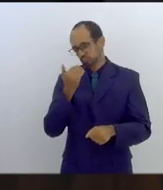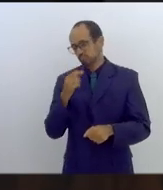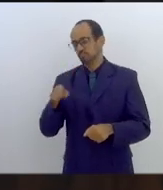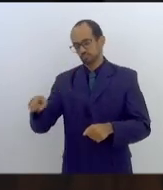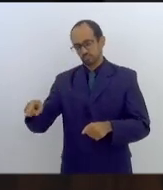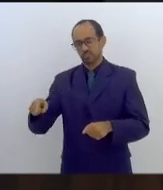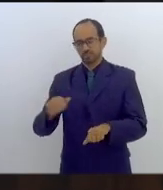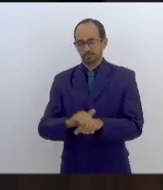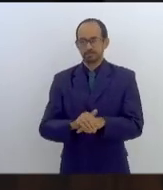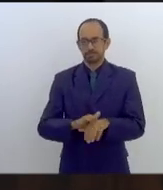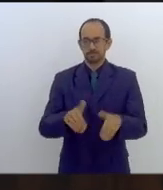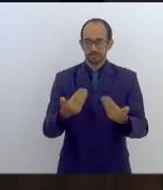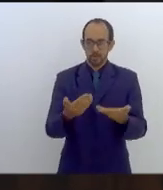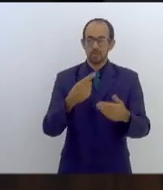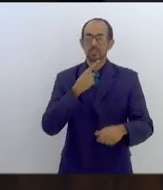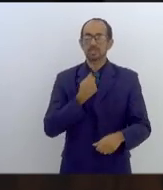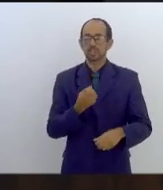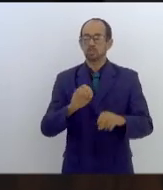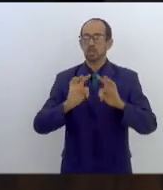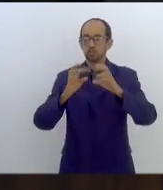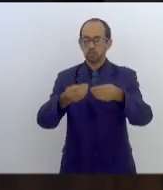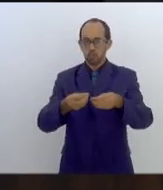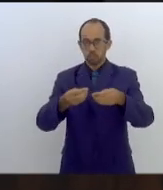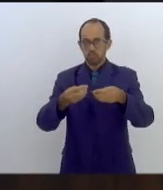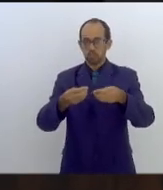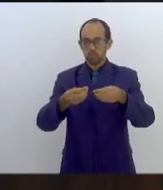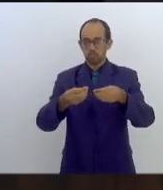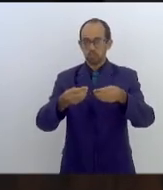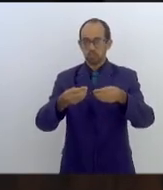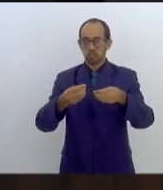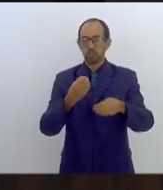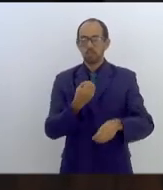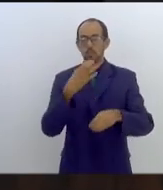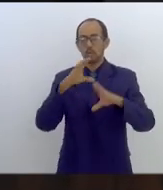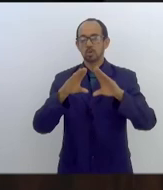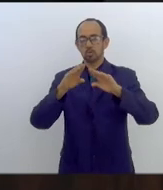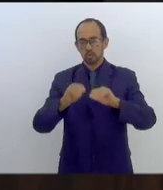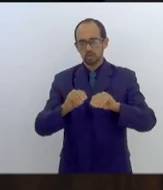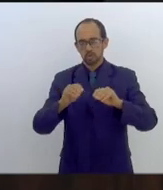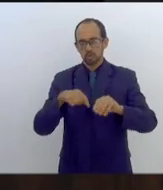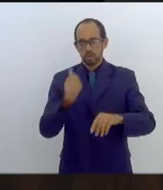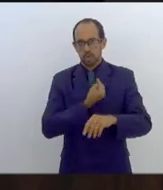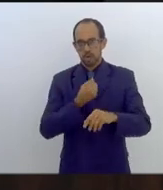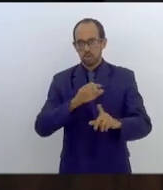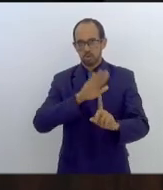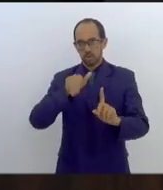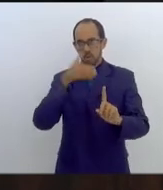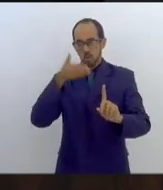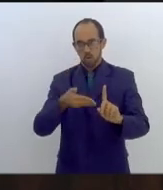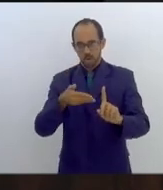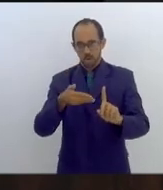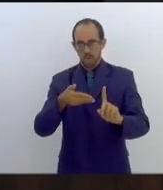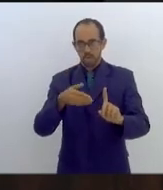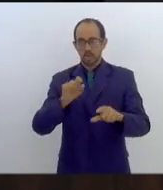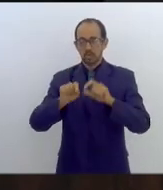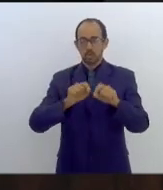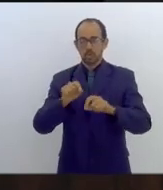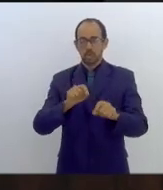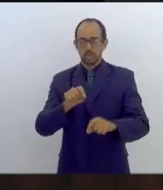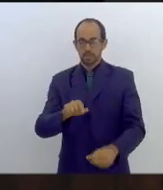então desejo a todo todo todas e todos uma boa noite para nós é uma honra poder